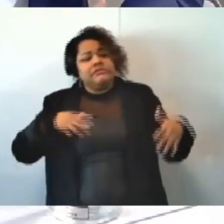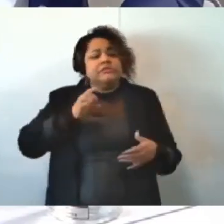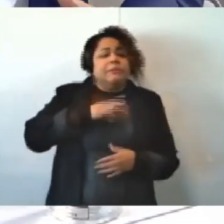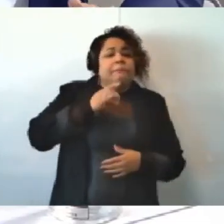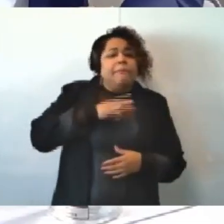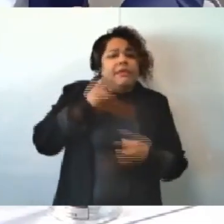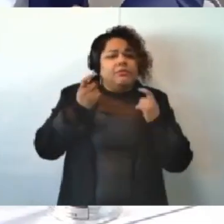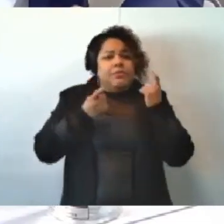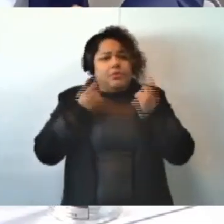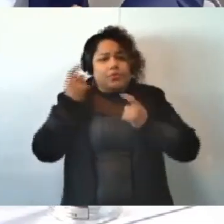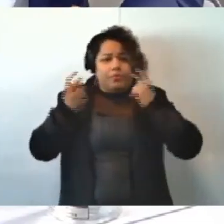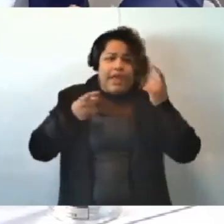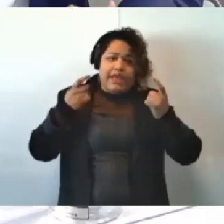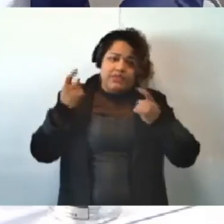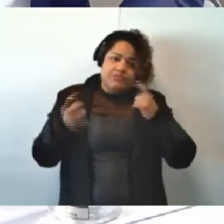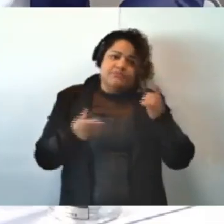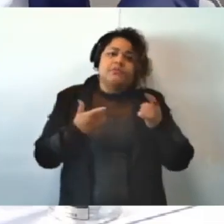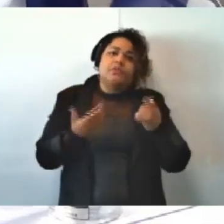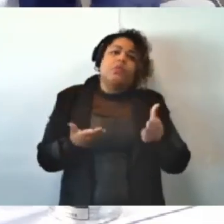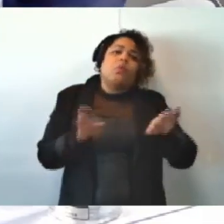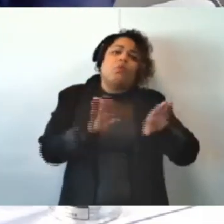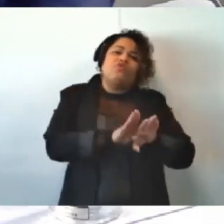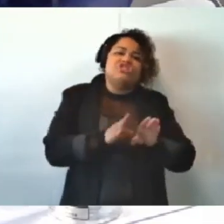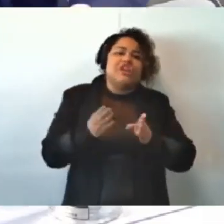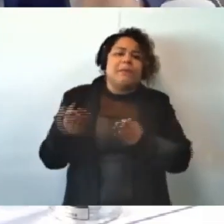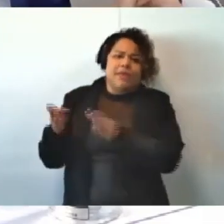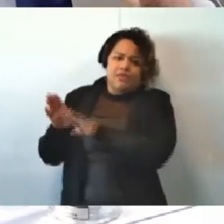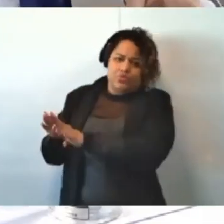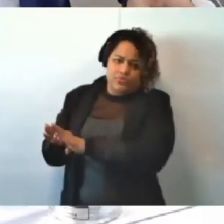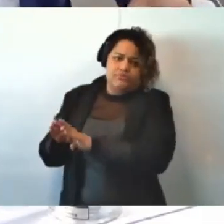E a gente conversando, houve